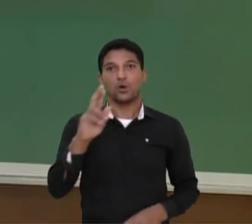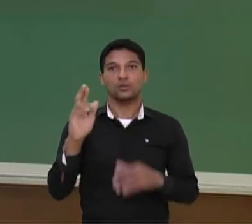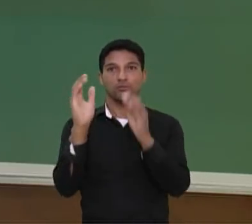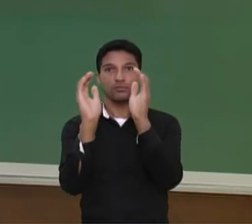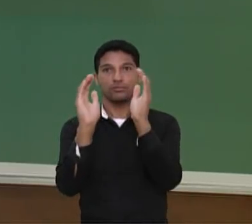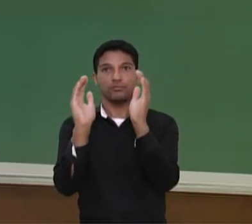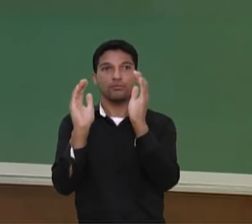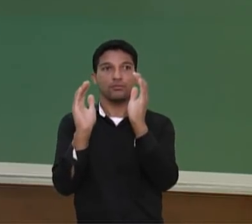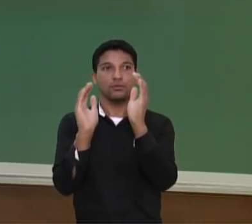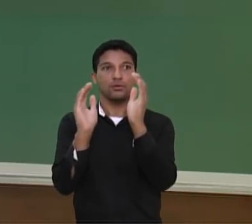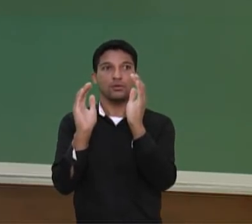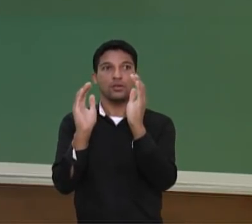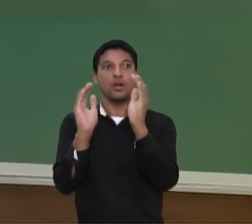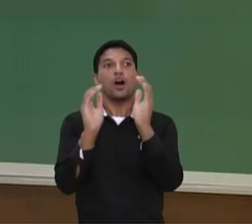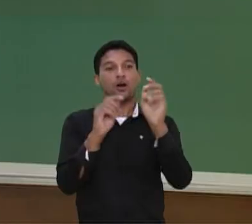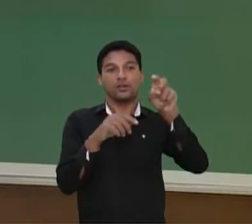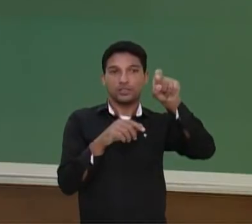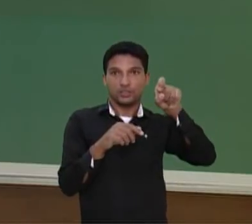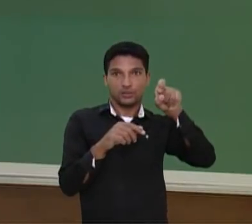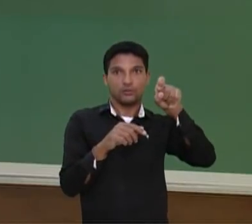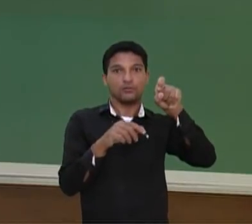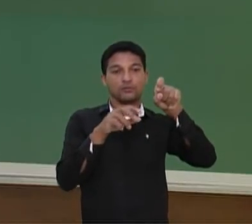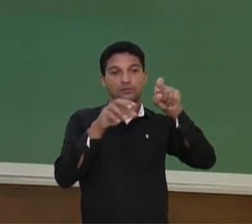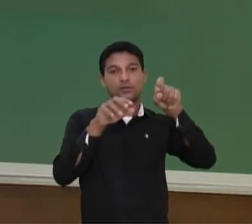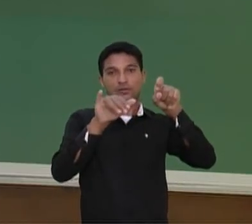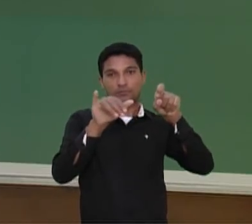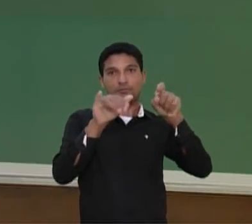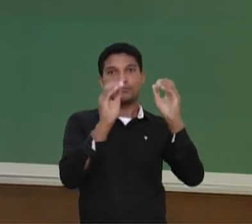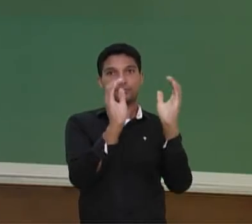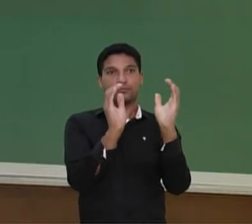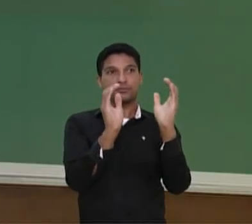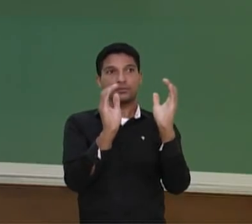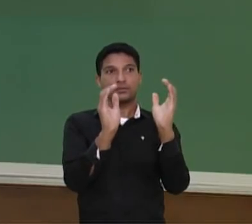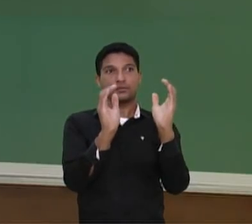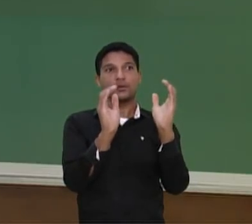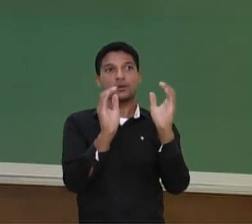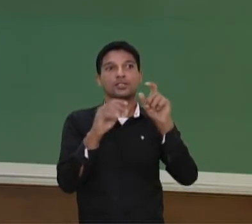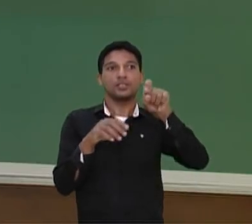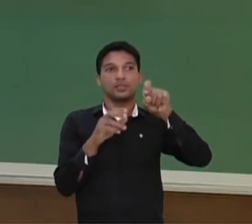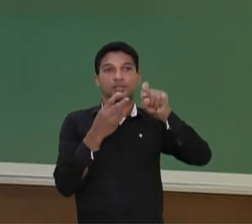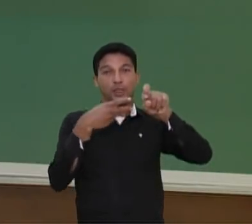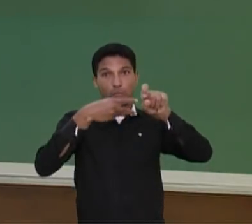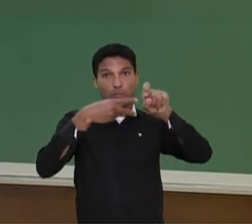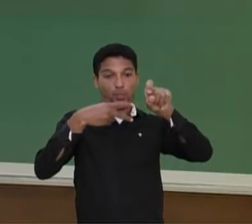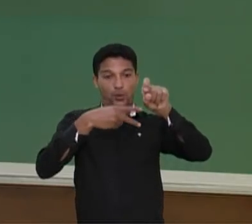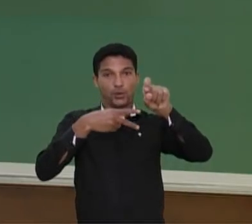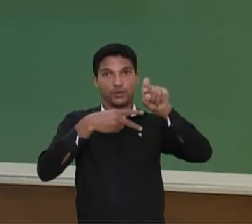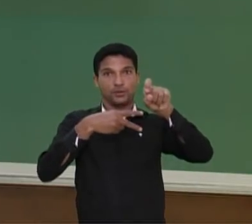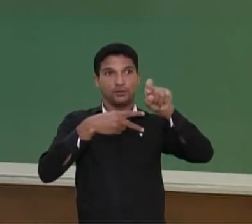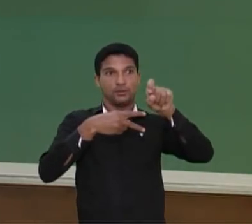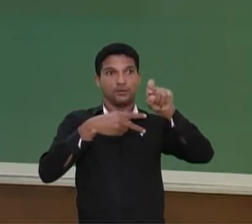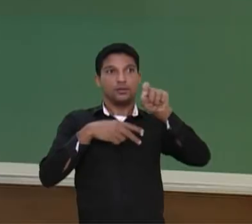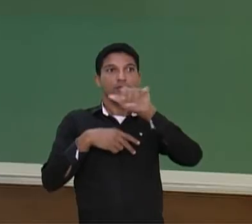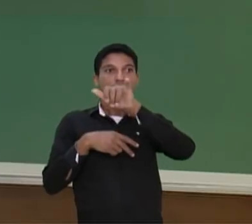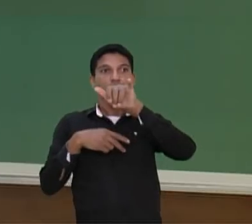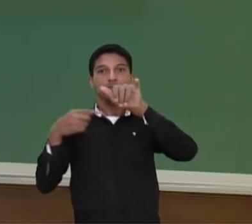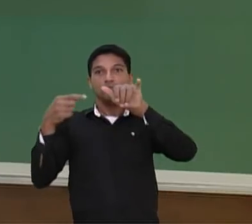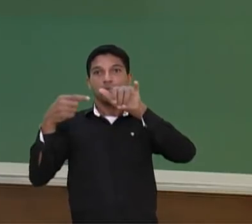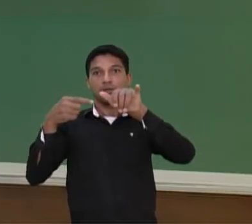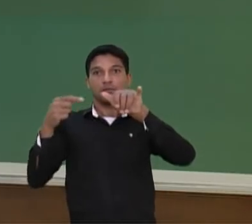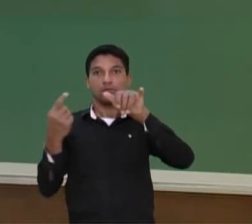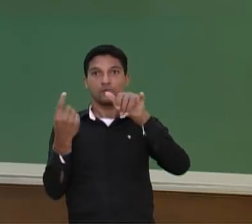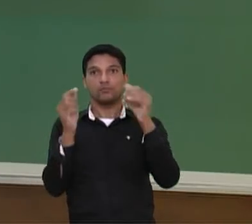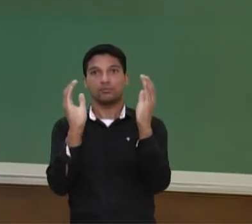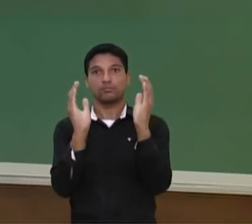coordenadas do vértice x do vértice e y do vértice igual a 2 para x do vértice e menos um então essas são as coordenadas do